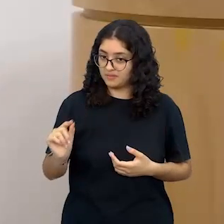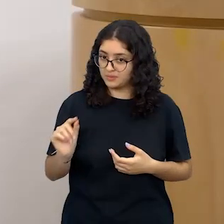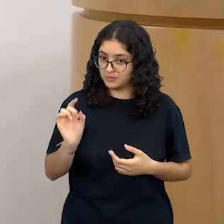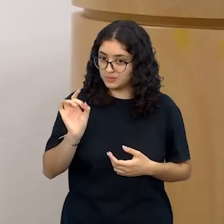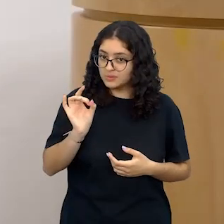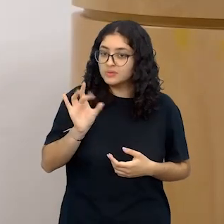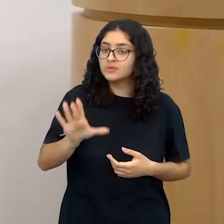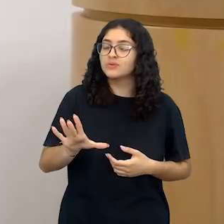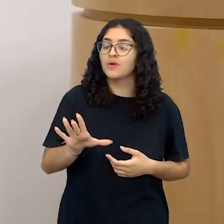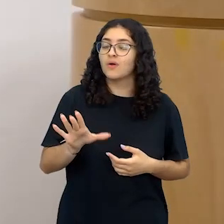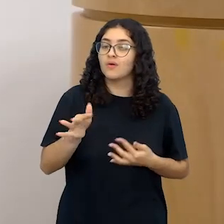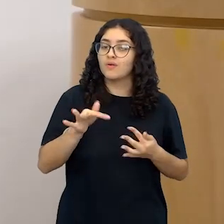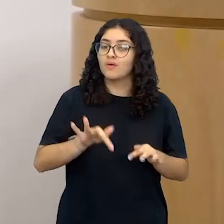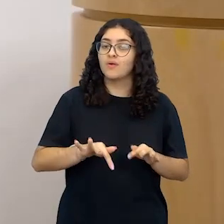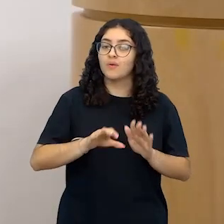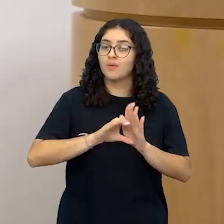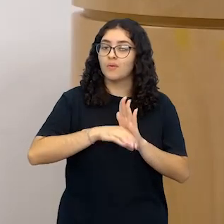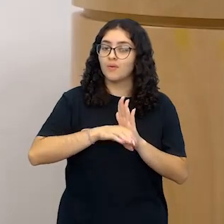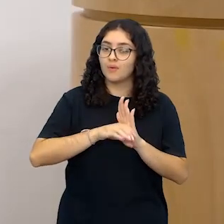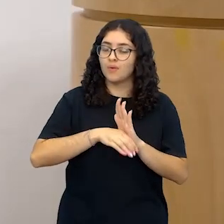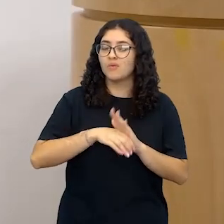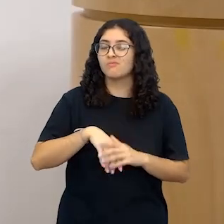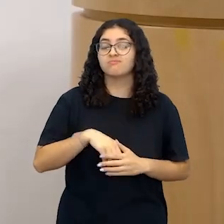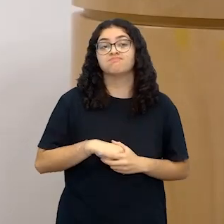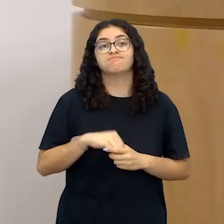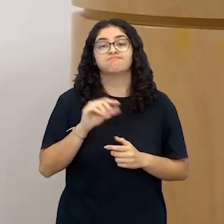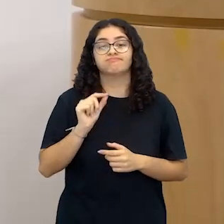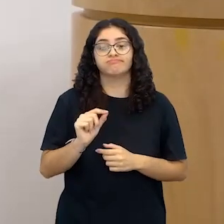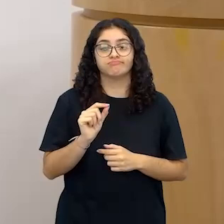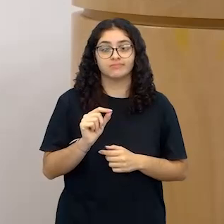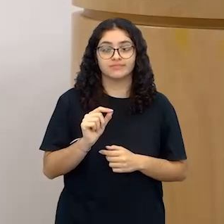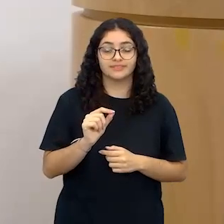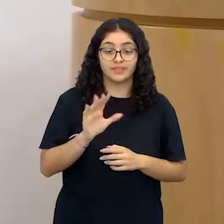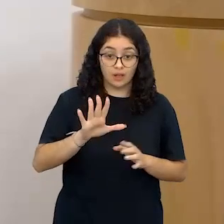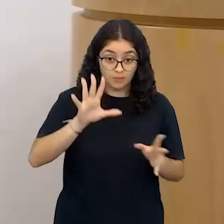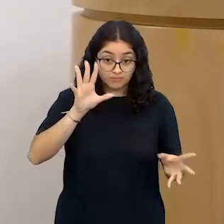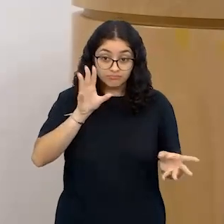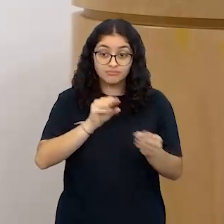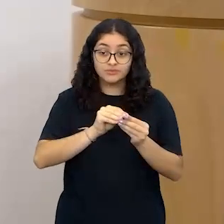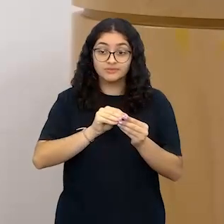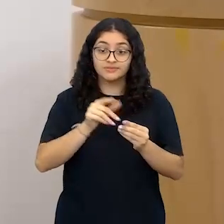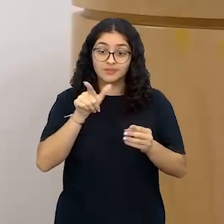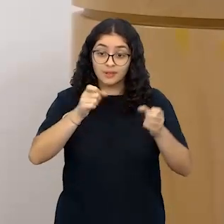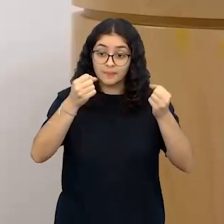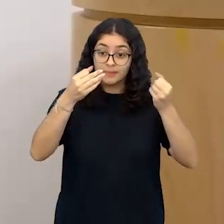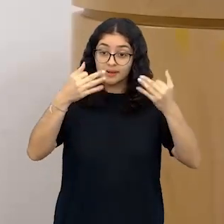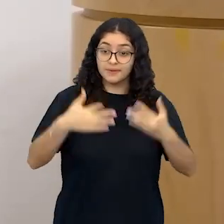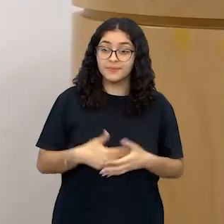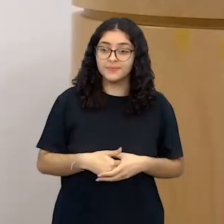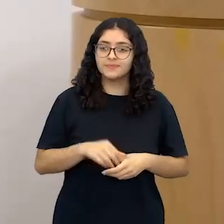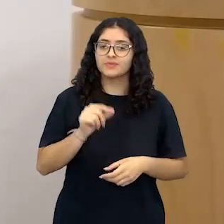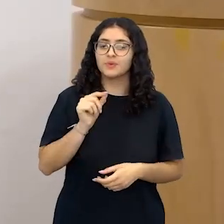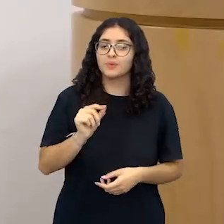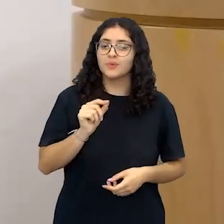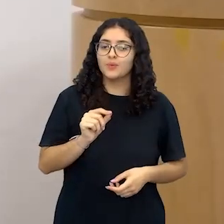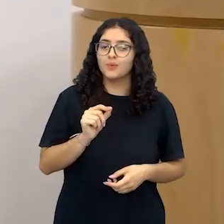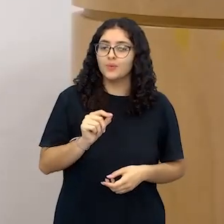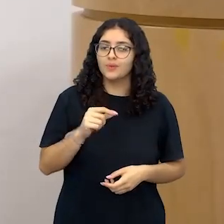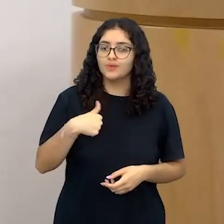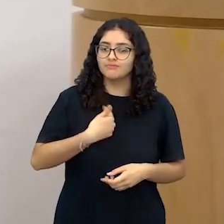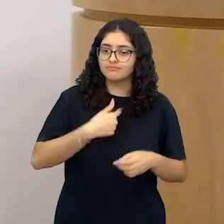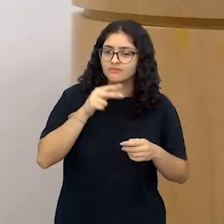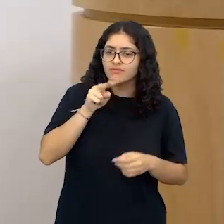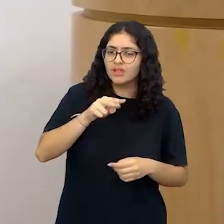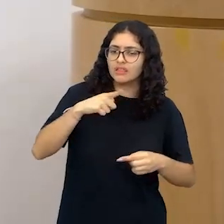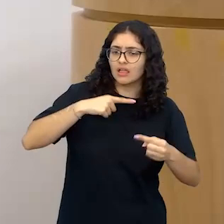encerrar aqui o conceito, o que a gente, só para fechar aqui a explicação, o que a gente veio com